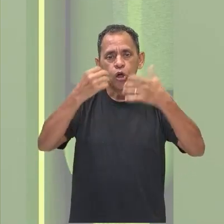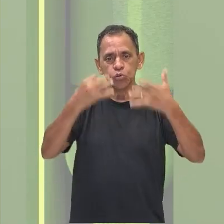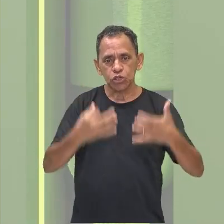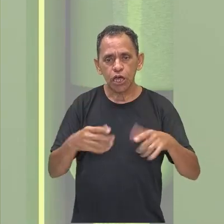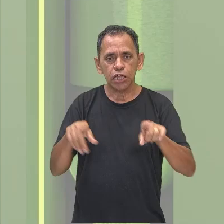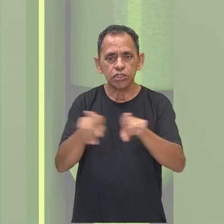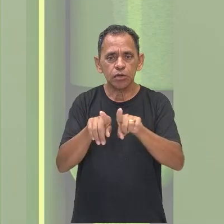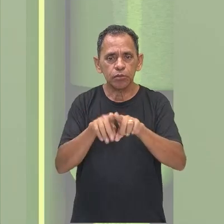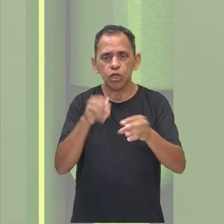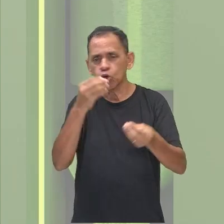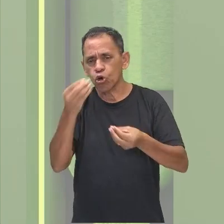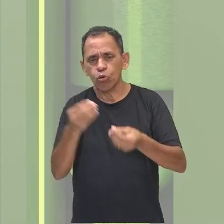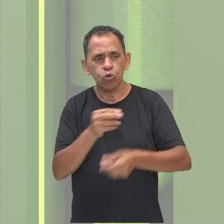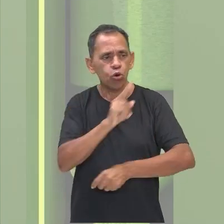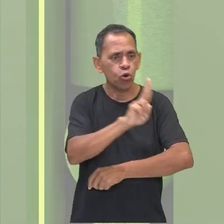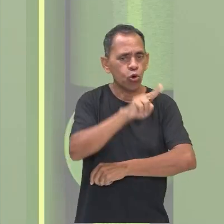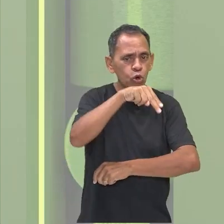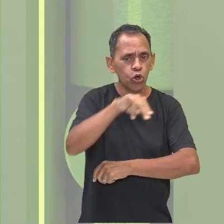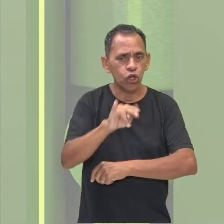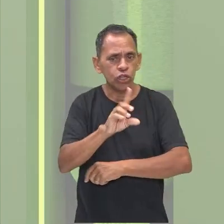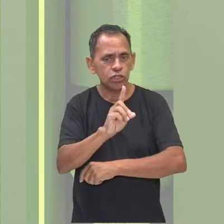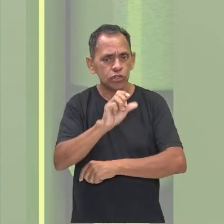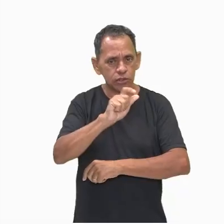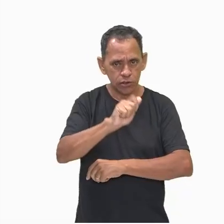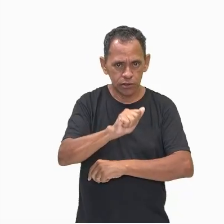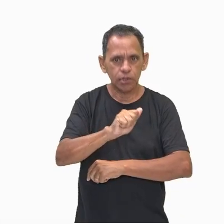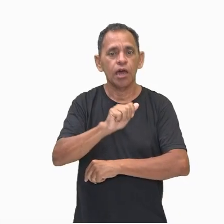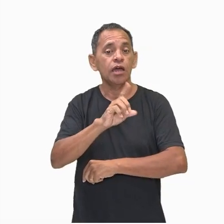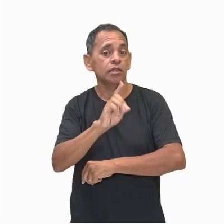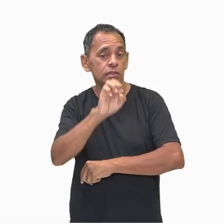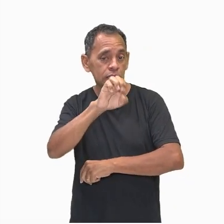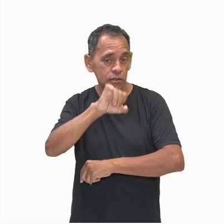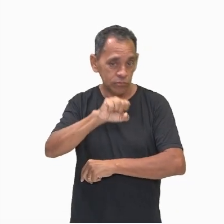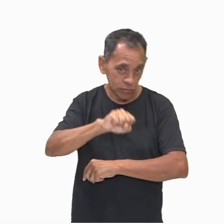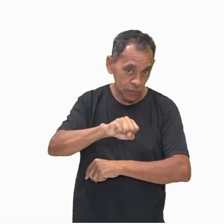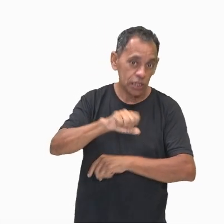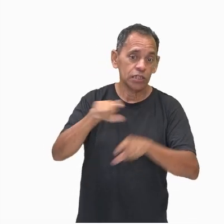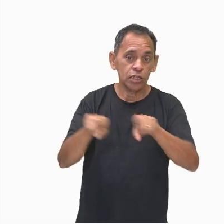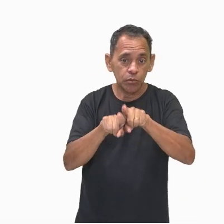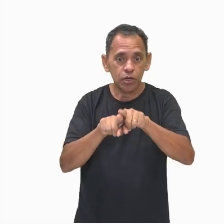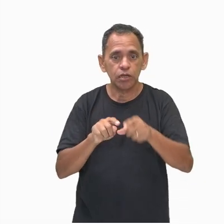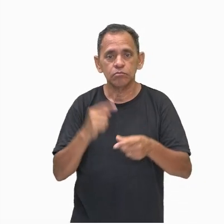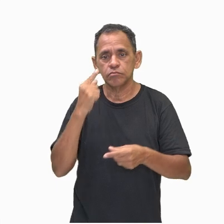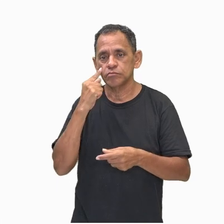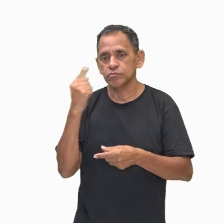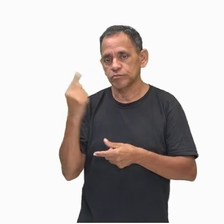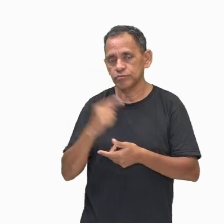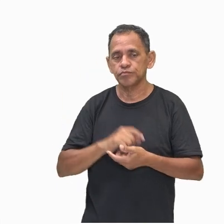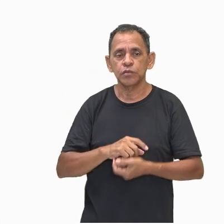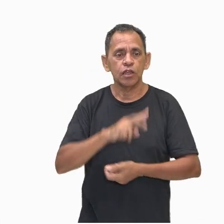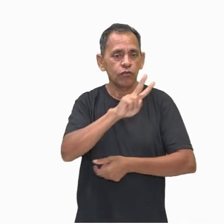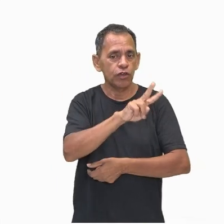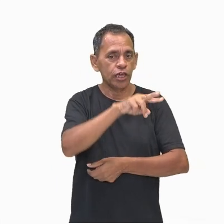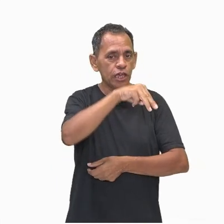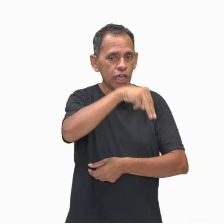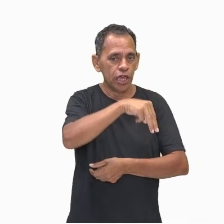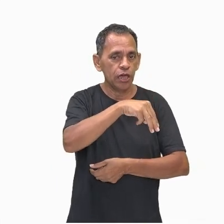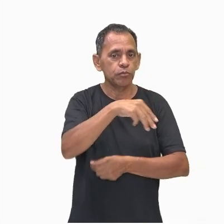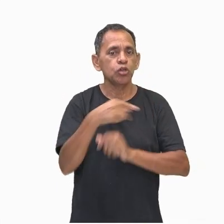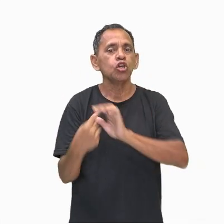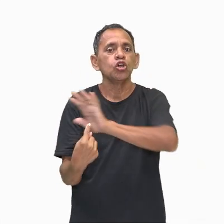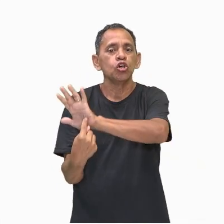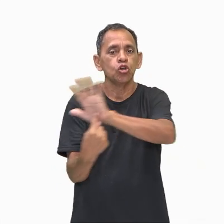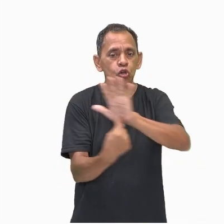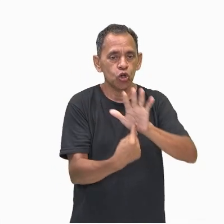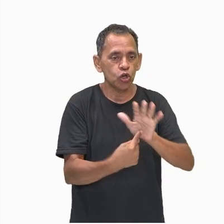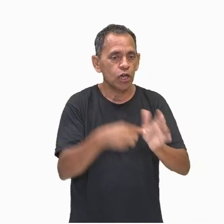vamos falar das unidades de cada uma dessas grandezas melhor dizendo dá só uma olhada a velocidade média ela expressa no SI em